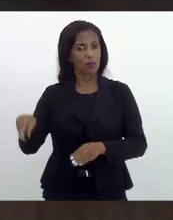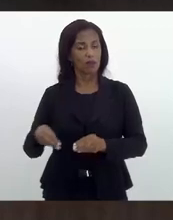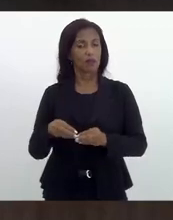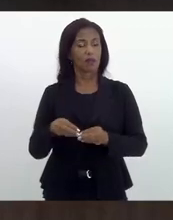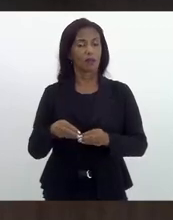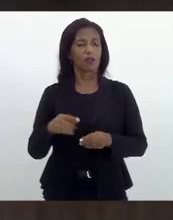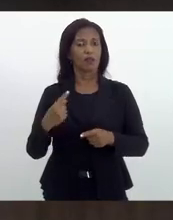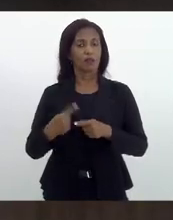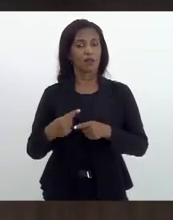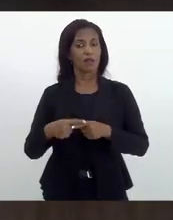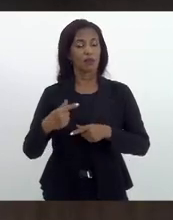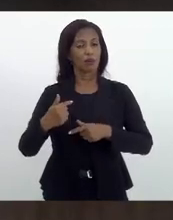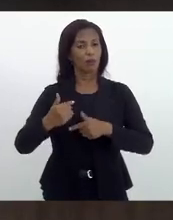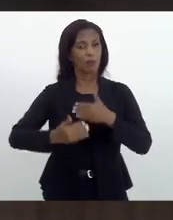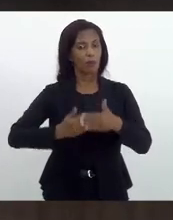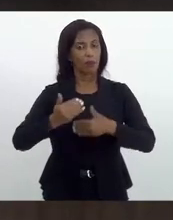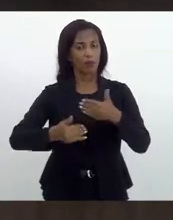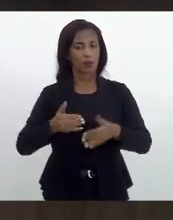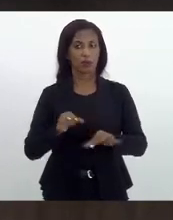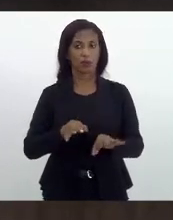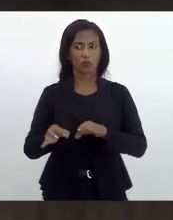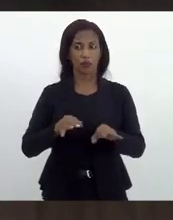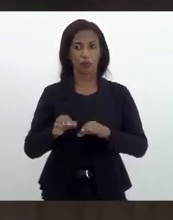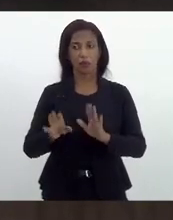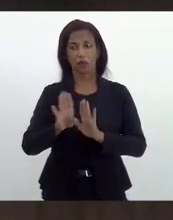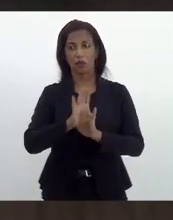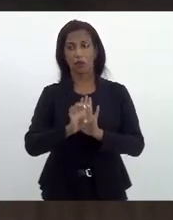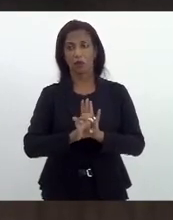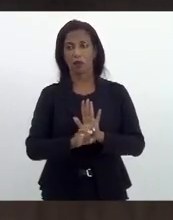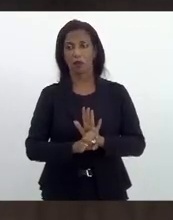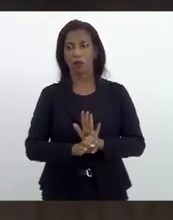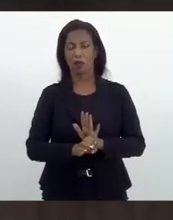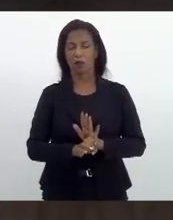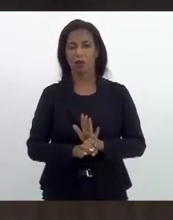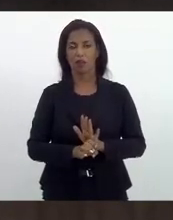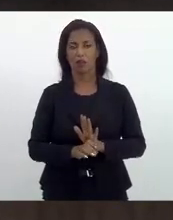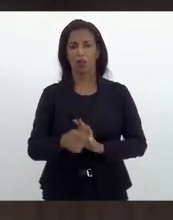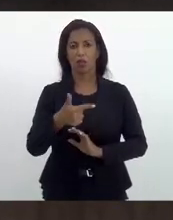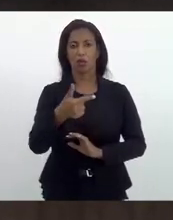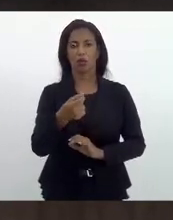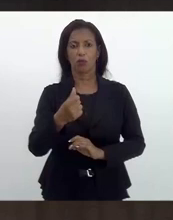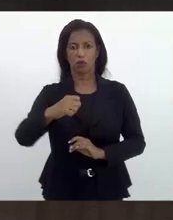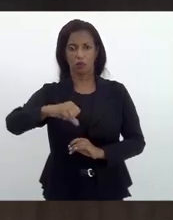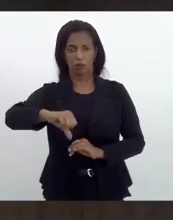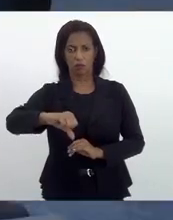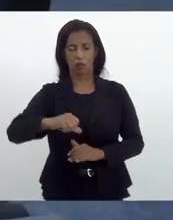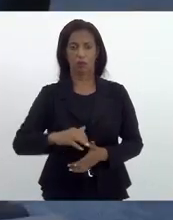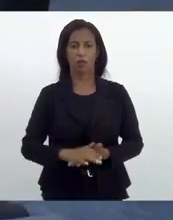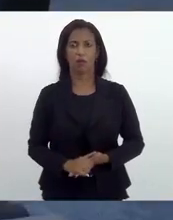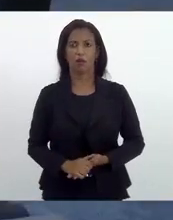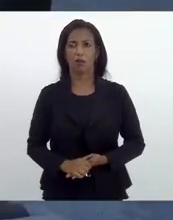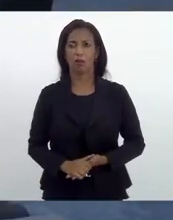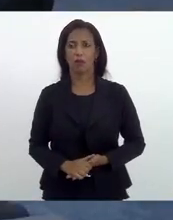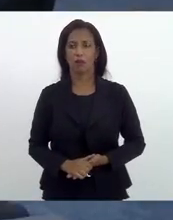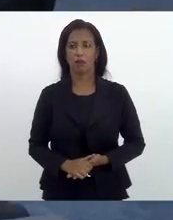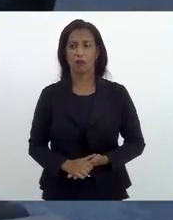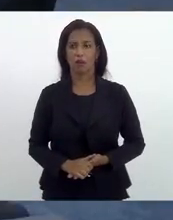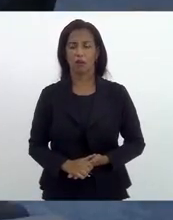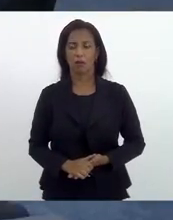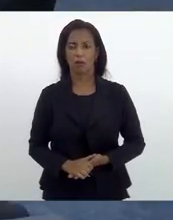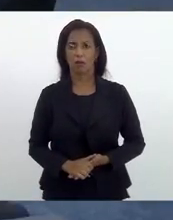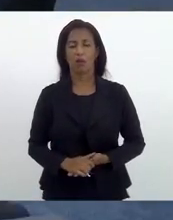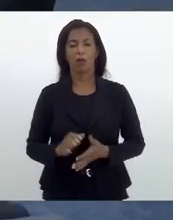processo de formação. Então, essa a nossa emenda de emenda 209. Fica autorizada a criação por lei